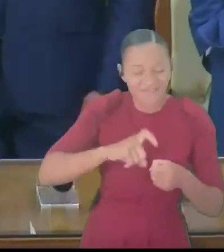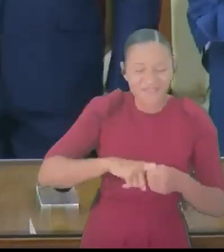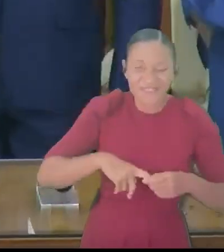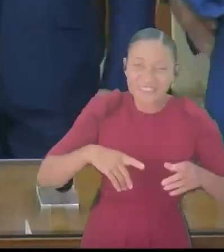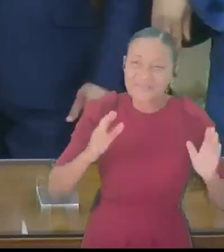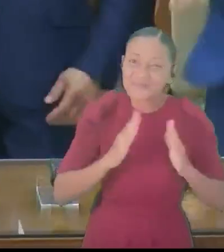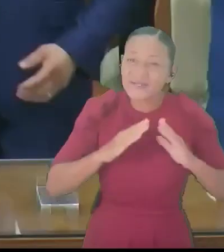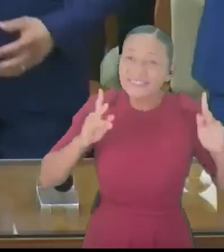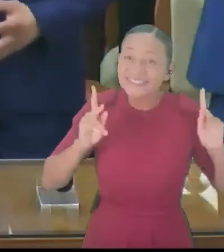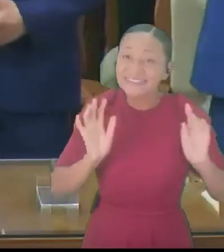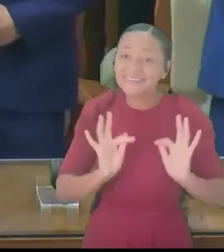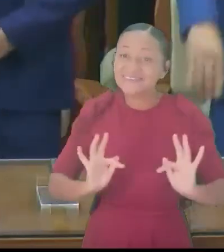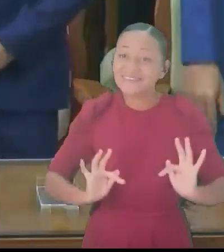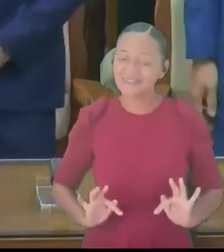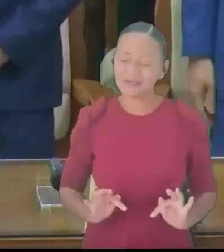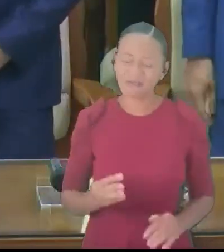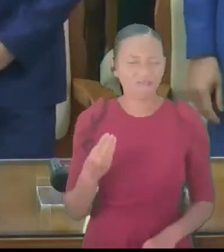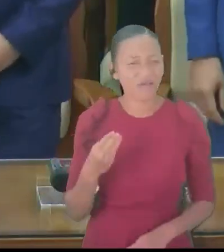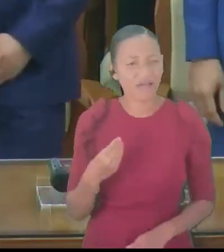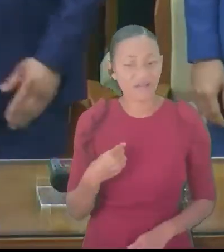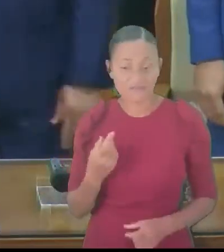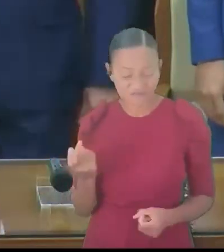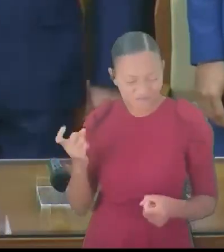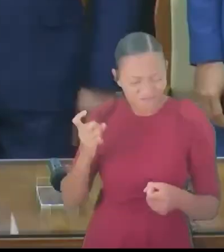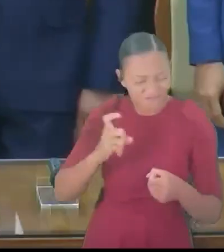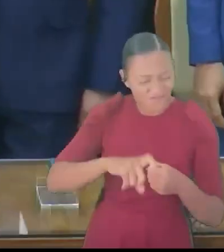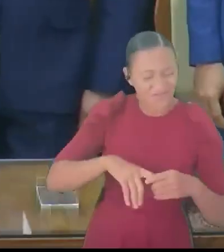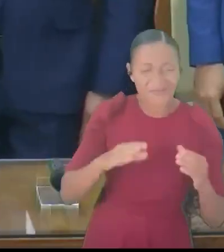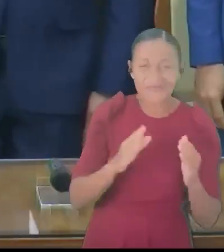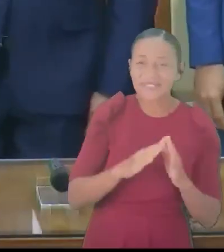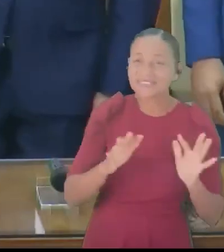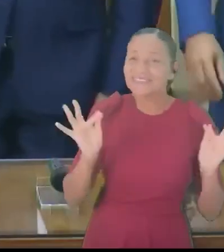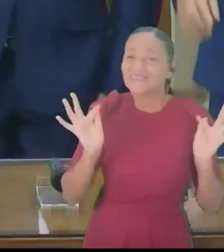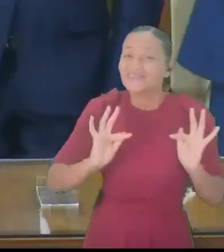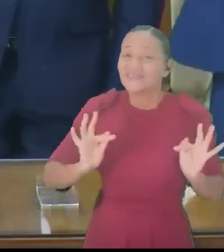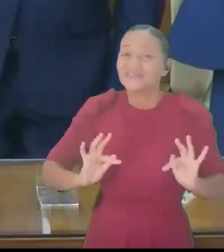noite? Foi fraco. Quem vai para casa realmente feliz